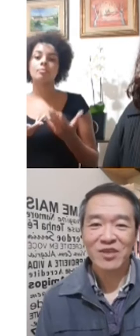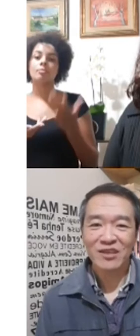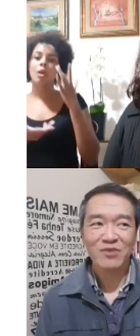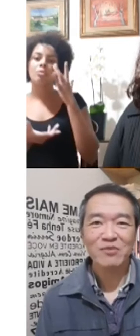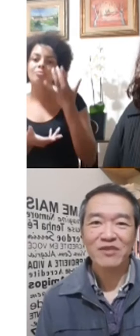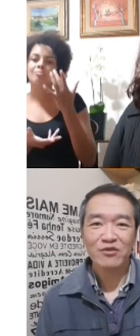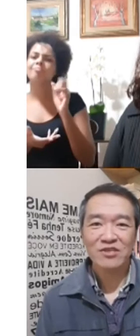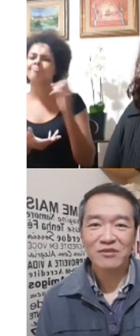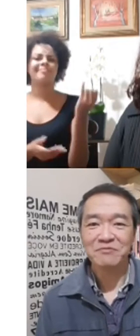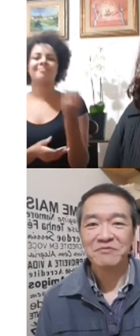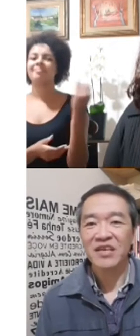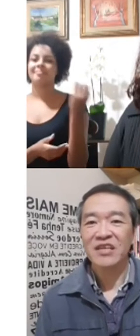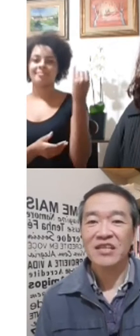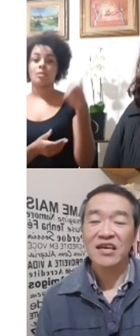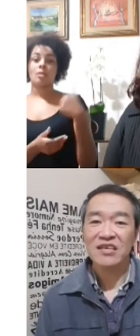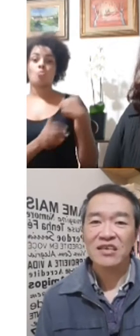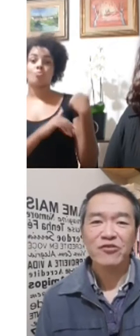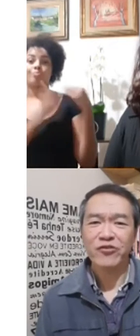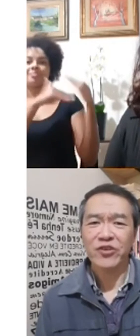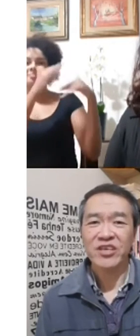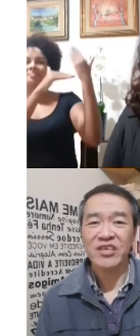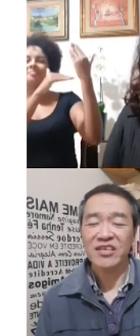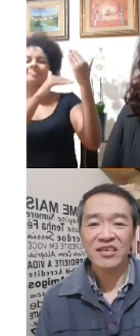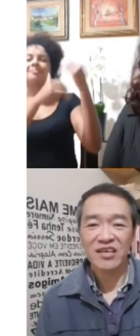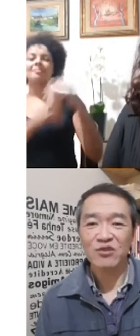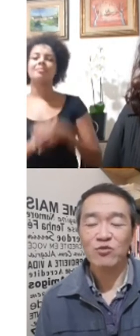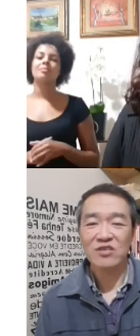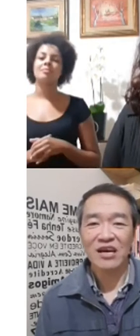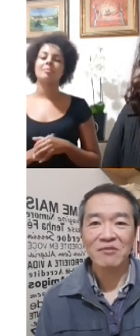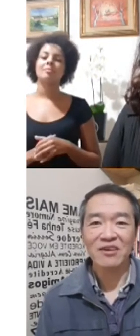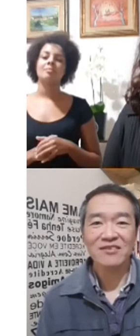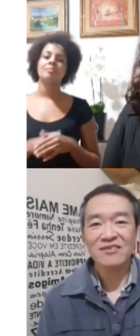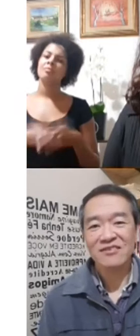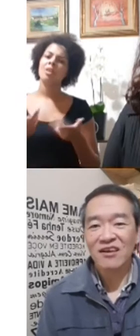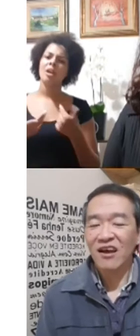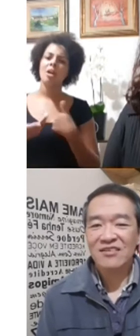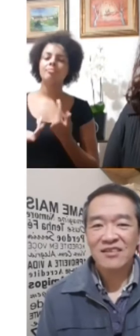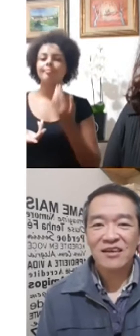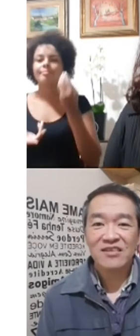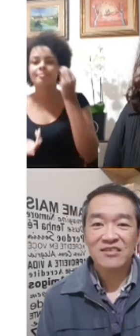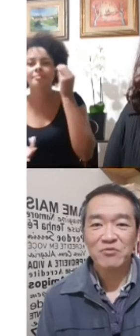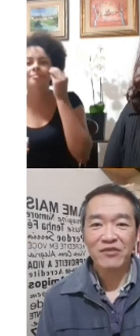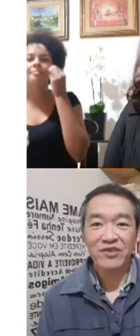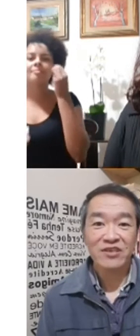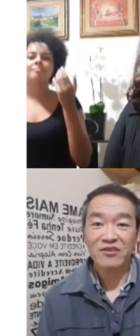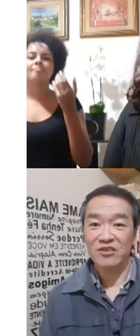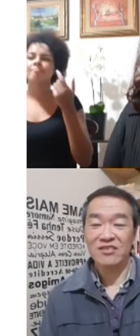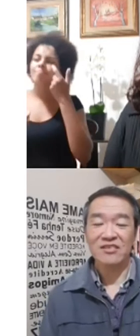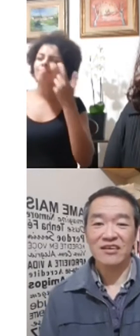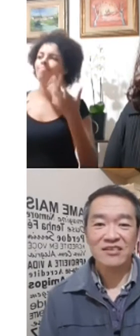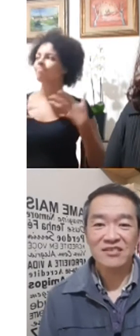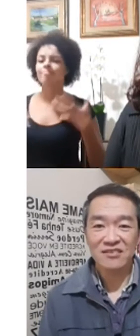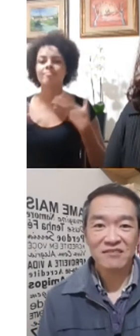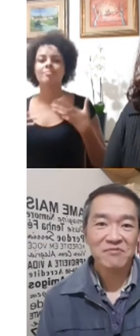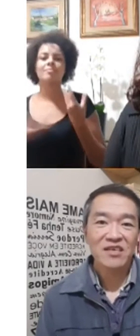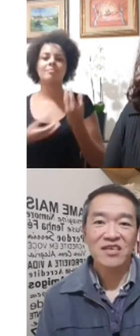foi fundamental para minha evolução. Daí eu fui querendo buscar as alegrias da minha vida que eu já